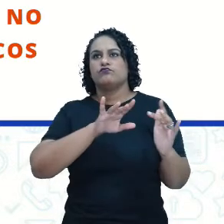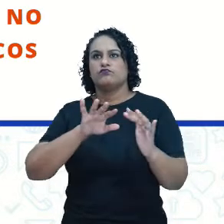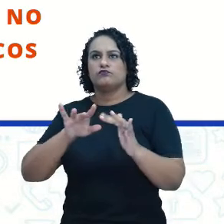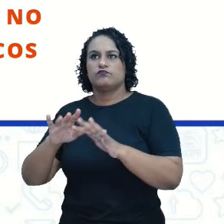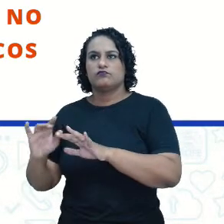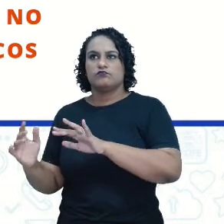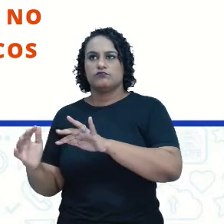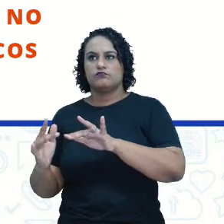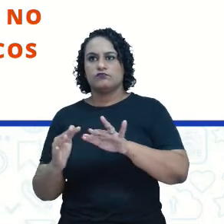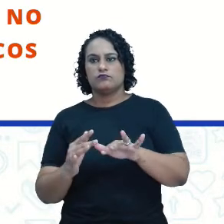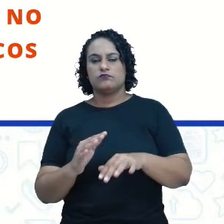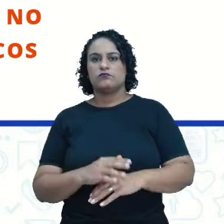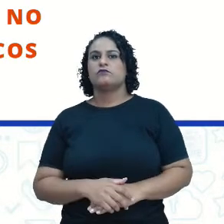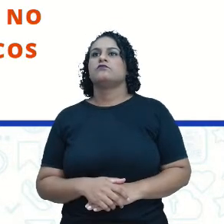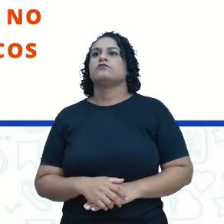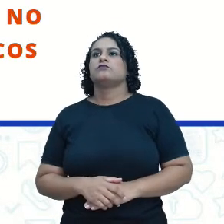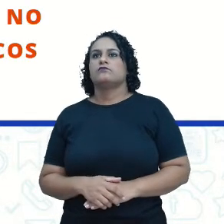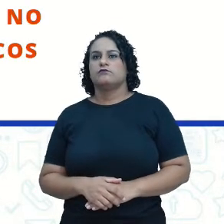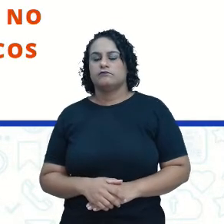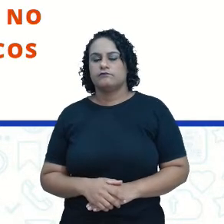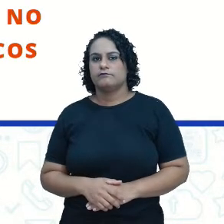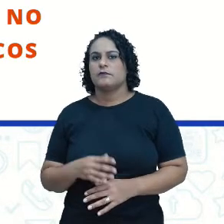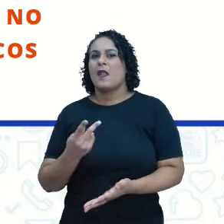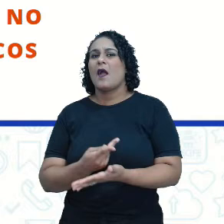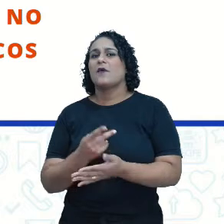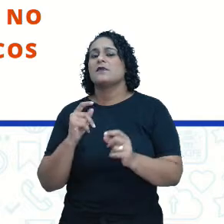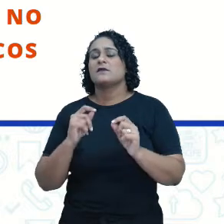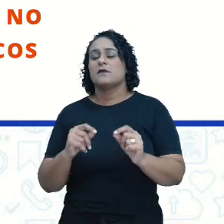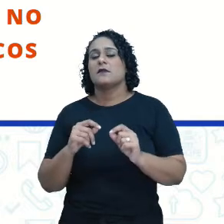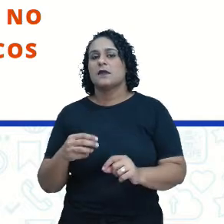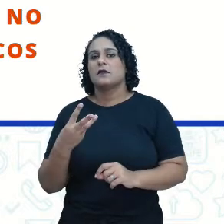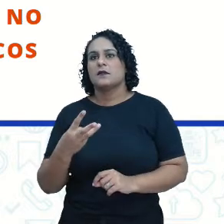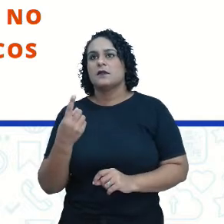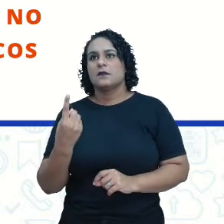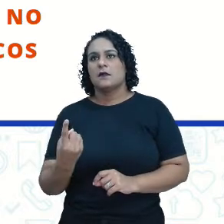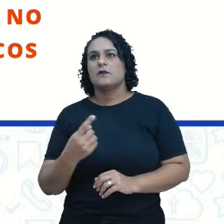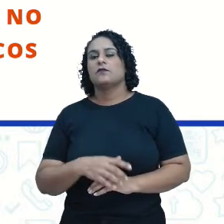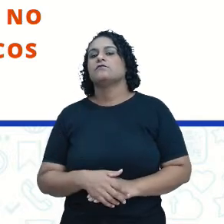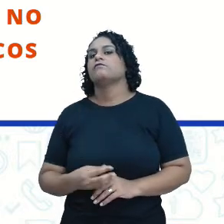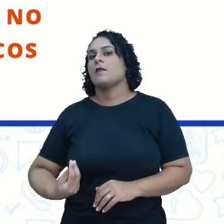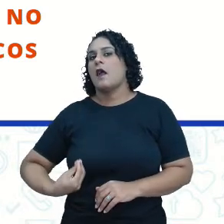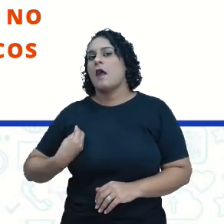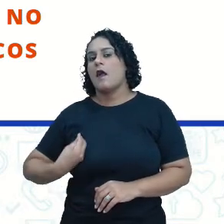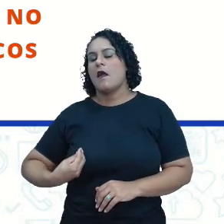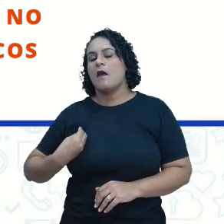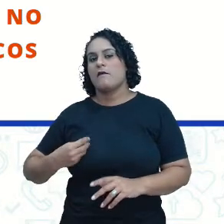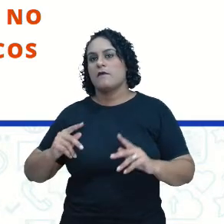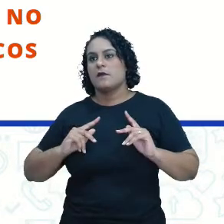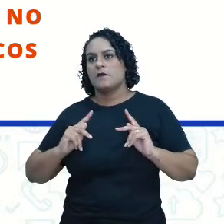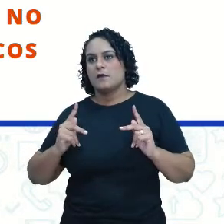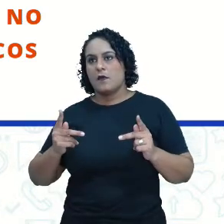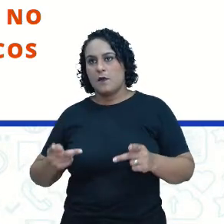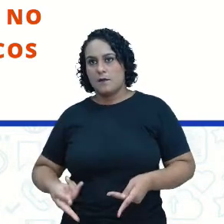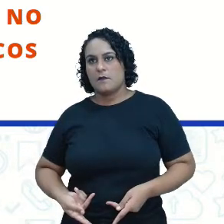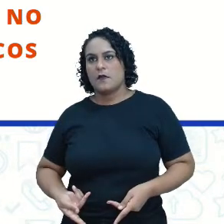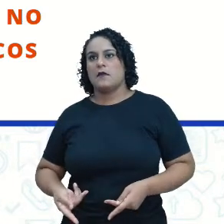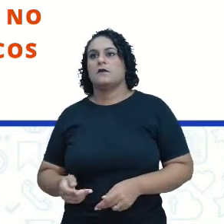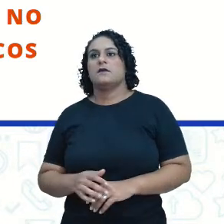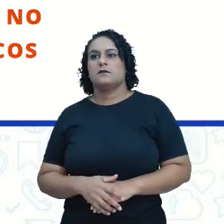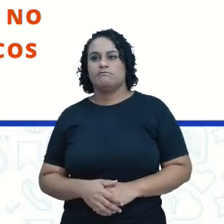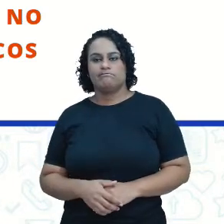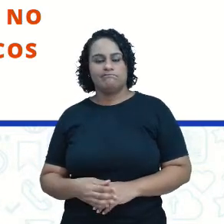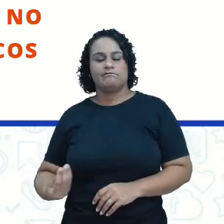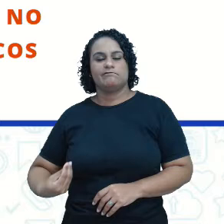outro. E no último minuto, o que é que aconteceu, gente? A vida humana está nesse último minutinho aí, ó. A